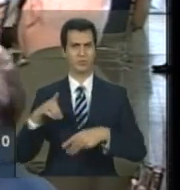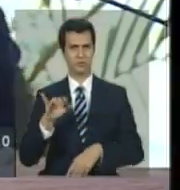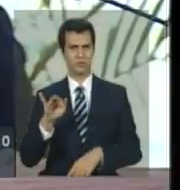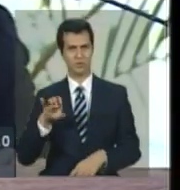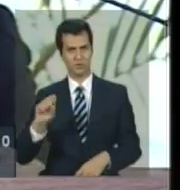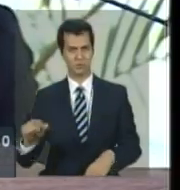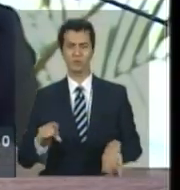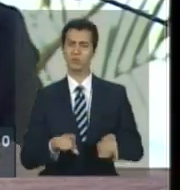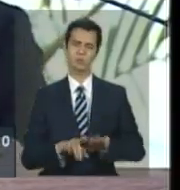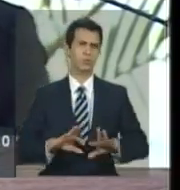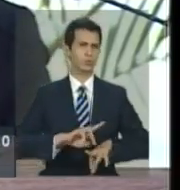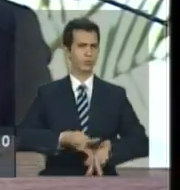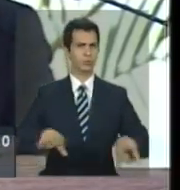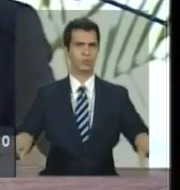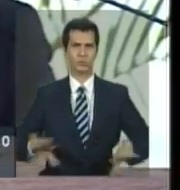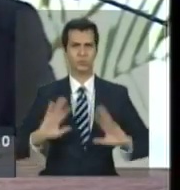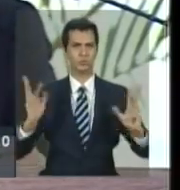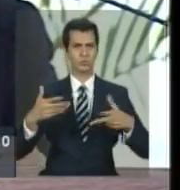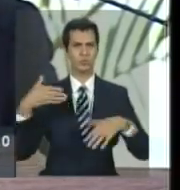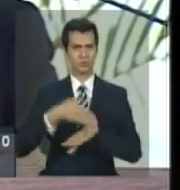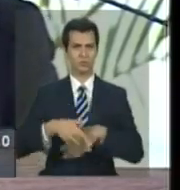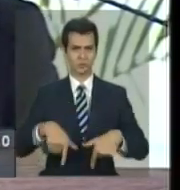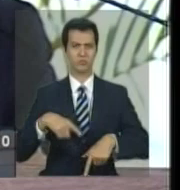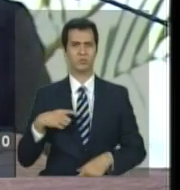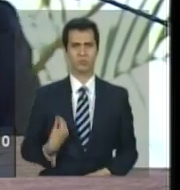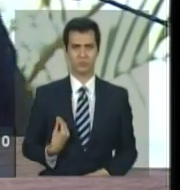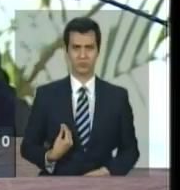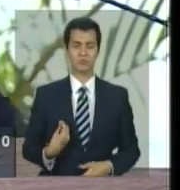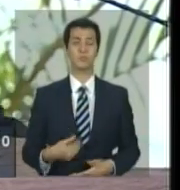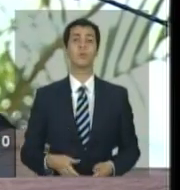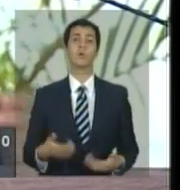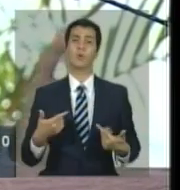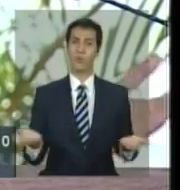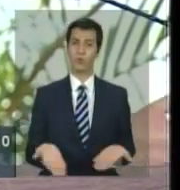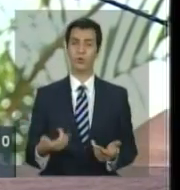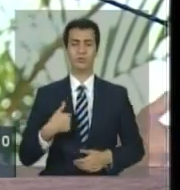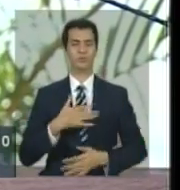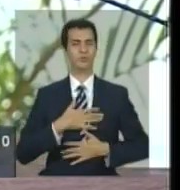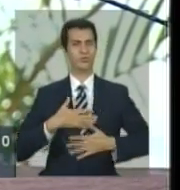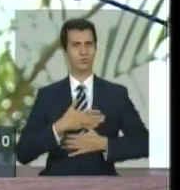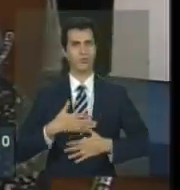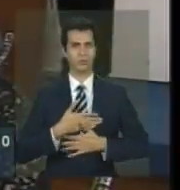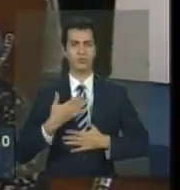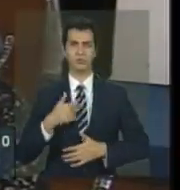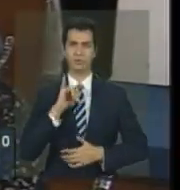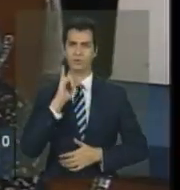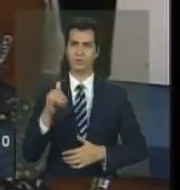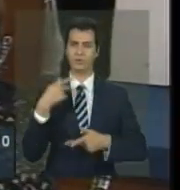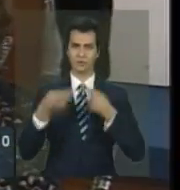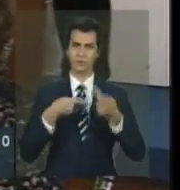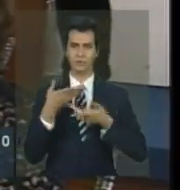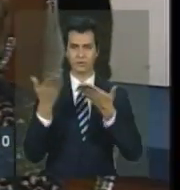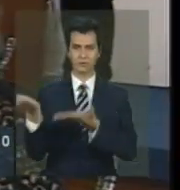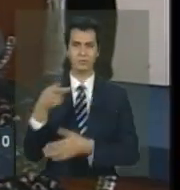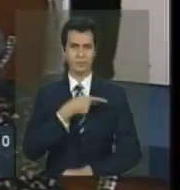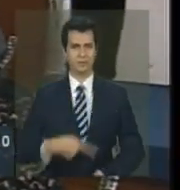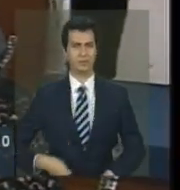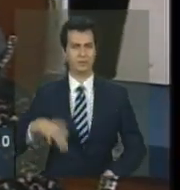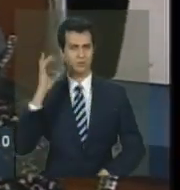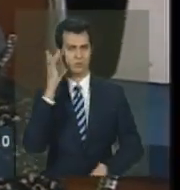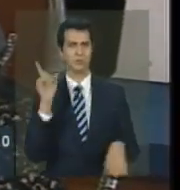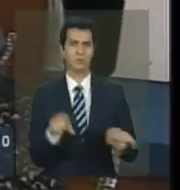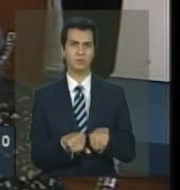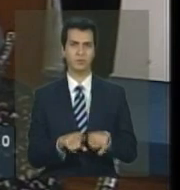presentes. É com grande satisfação que me dirijo, em primeiro lugar, à Presidenta da República,